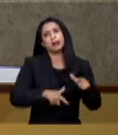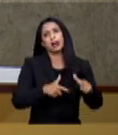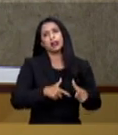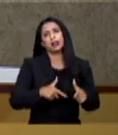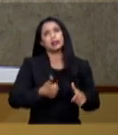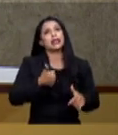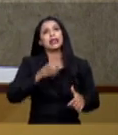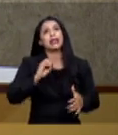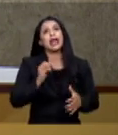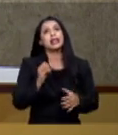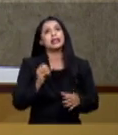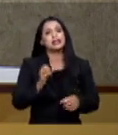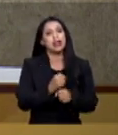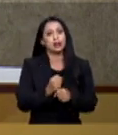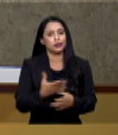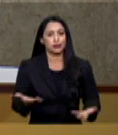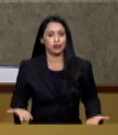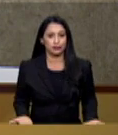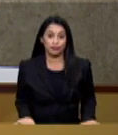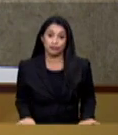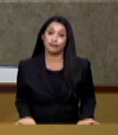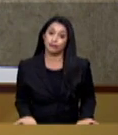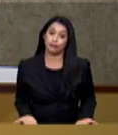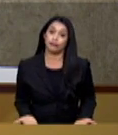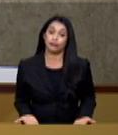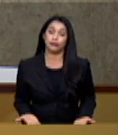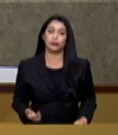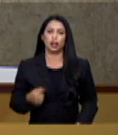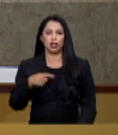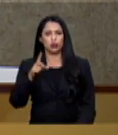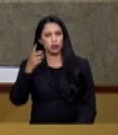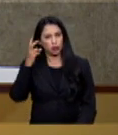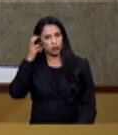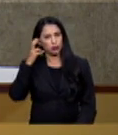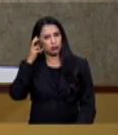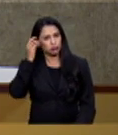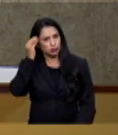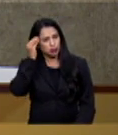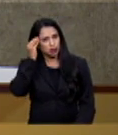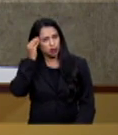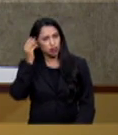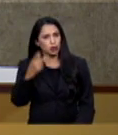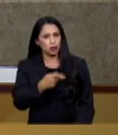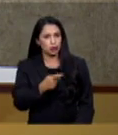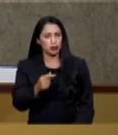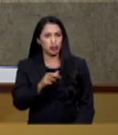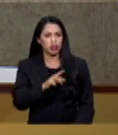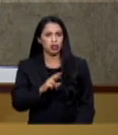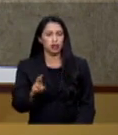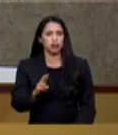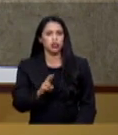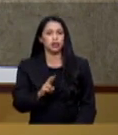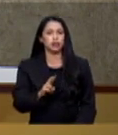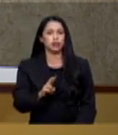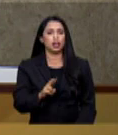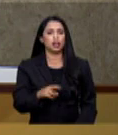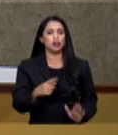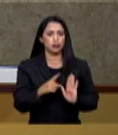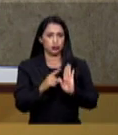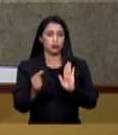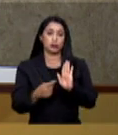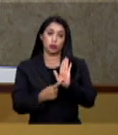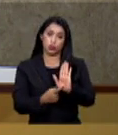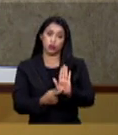trabalhando já há mais de 10 anos. Eu acho que foi esse o ponto que o Procurador-Geral da República procurou